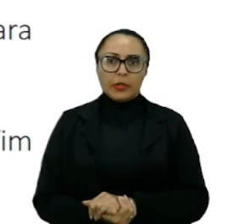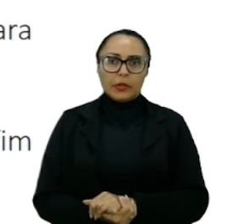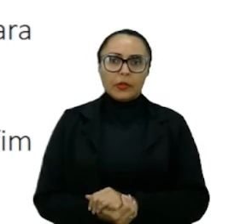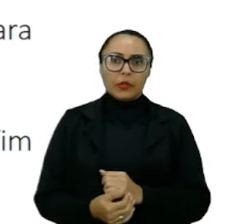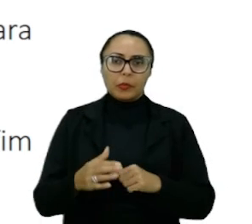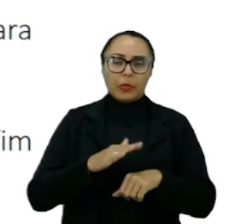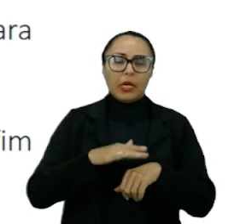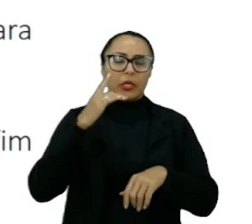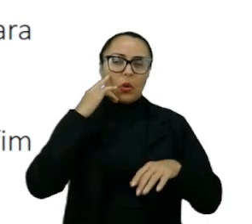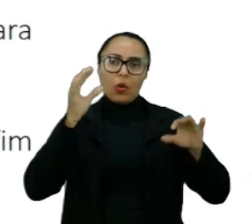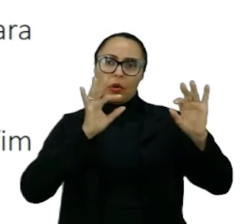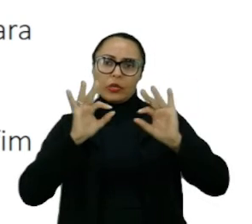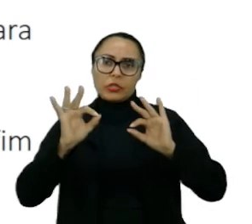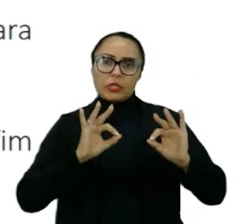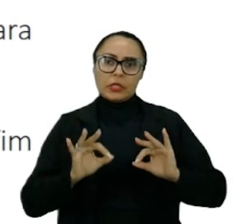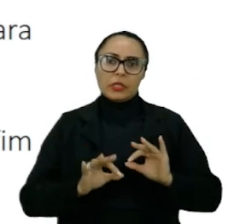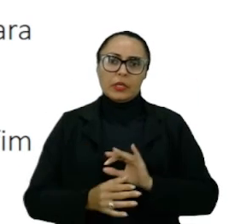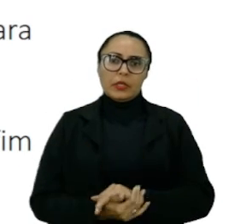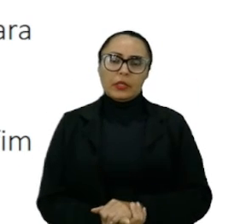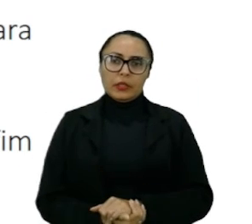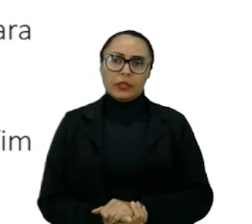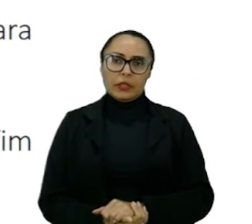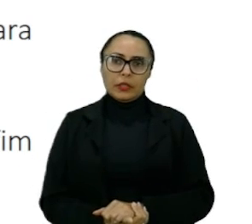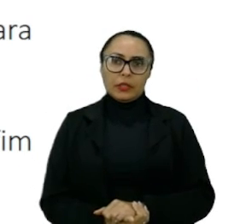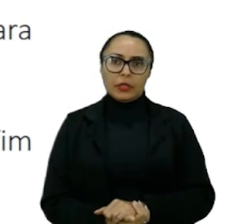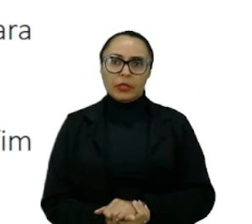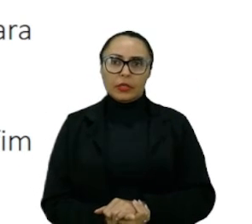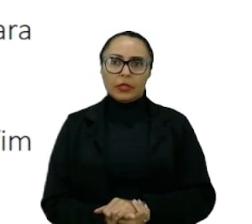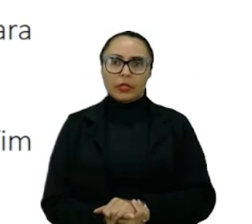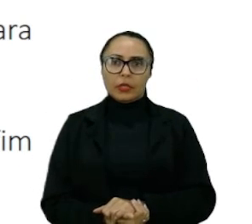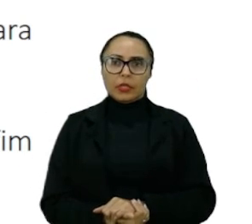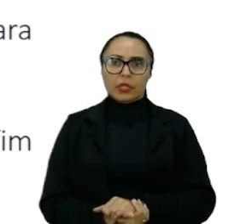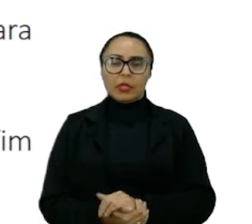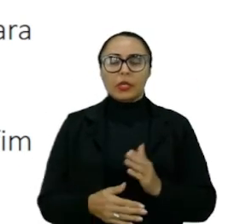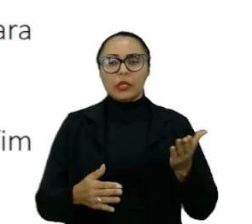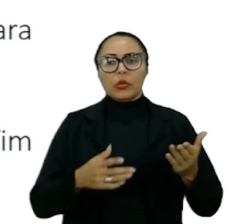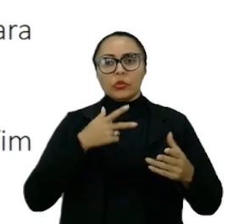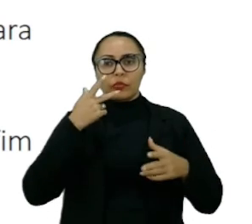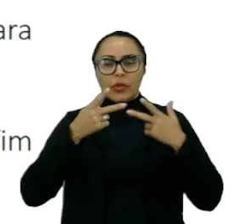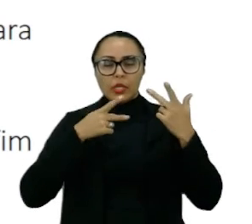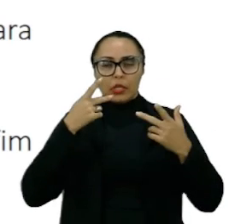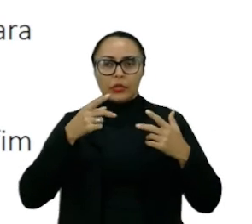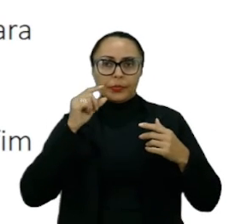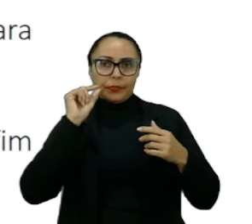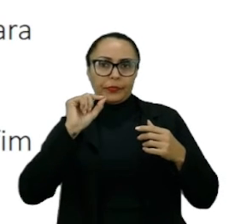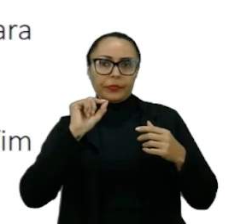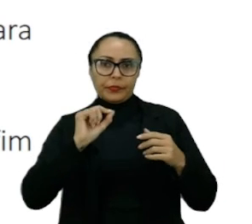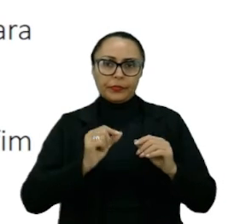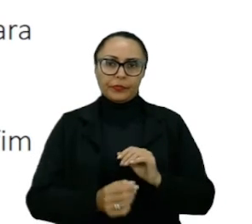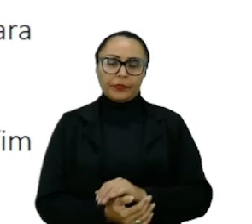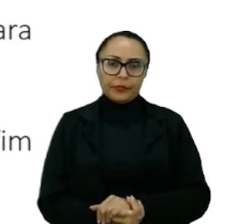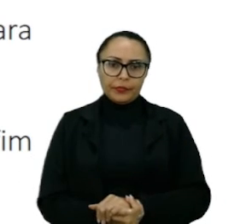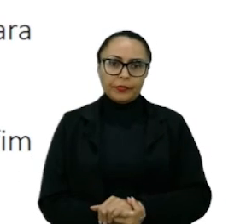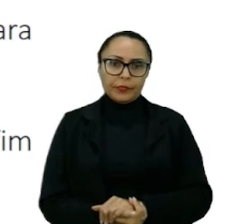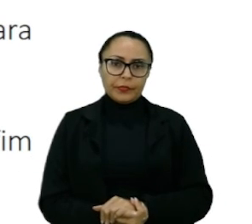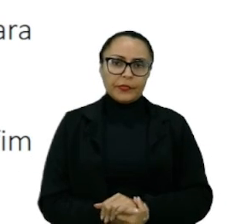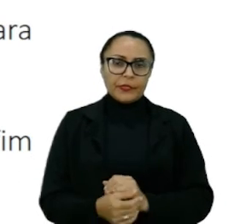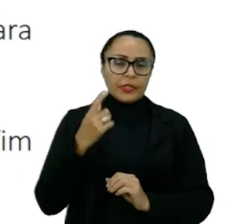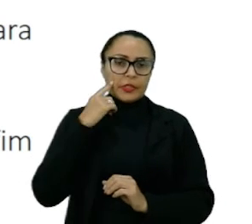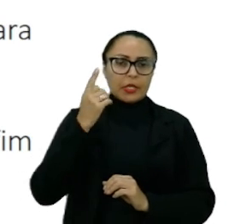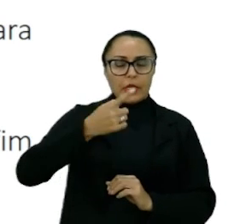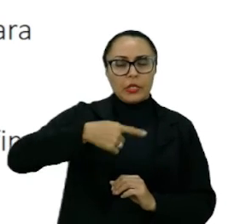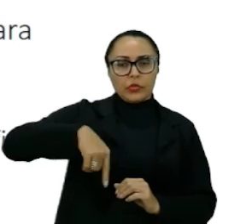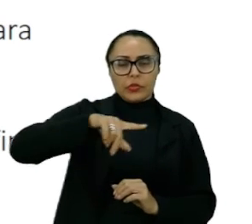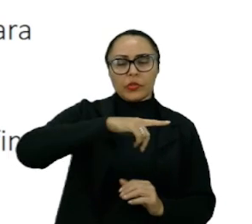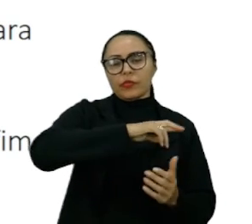linha de produção. Aqui eu estou falando em relação a essa redução de falhas, né, no manuseio